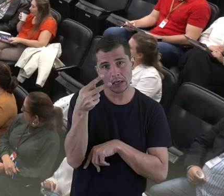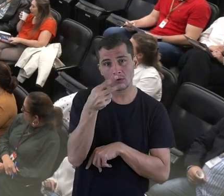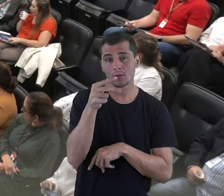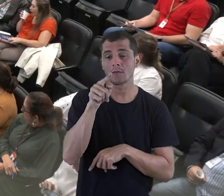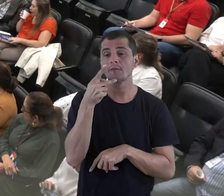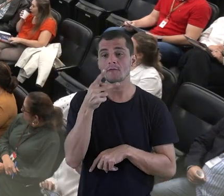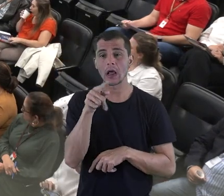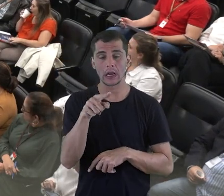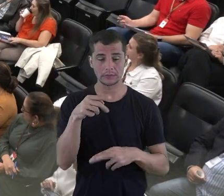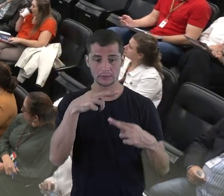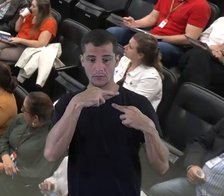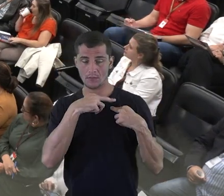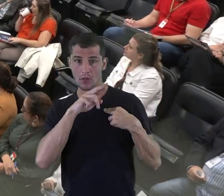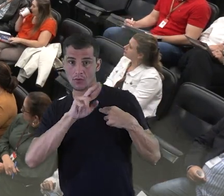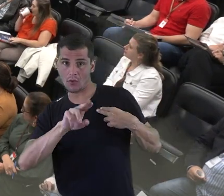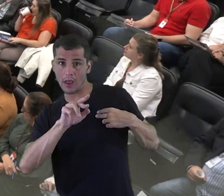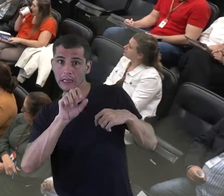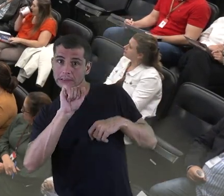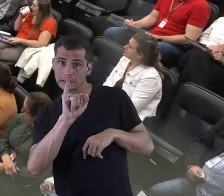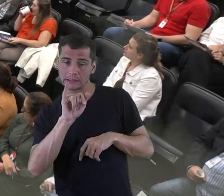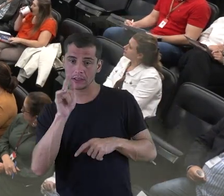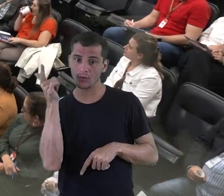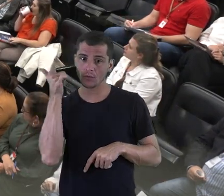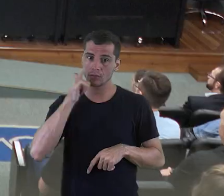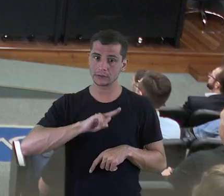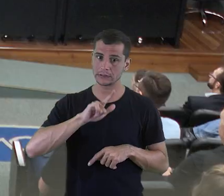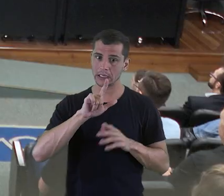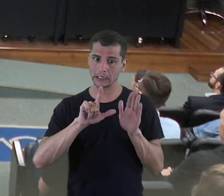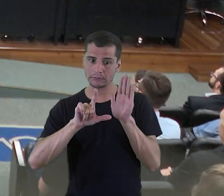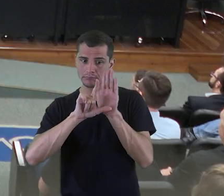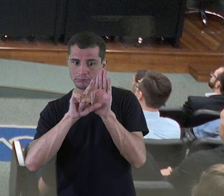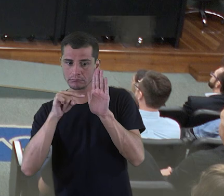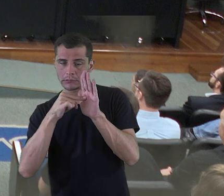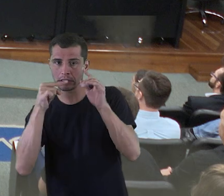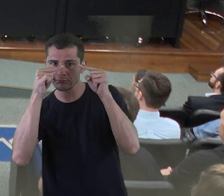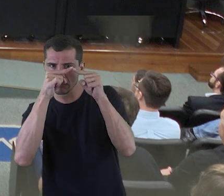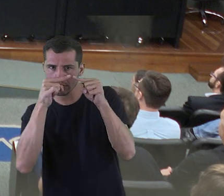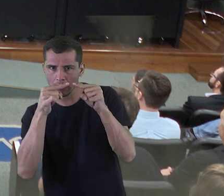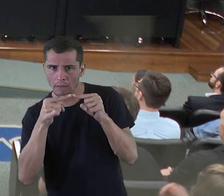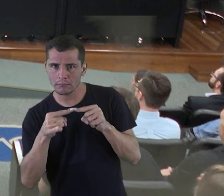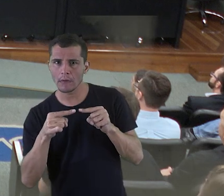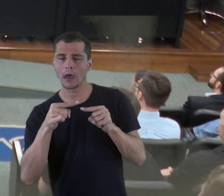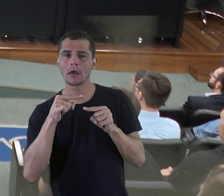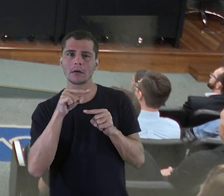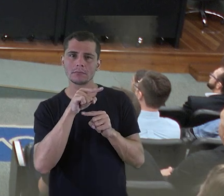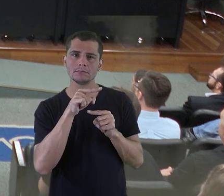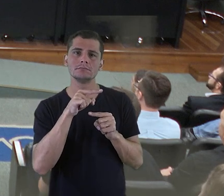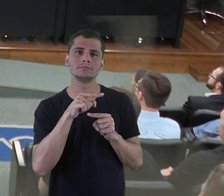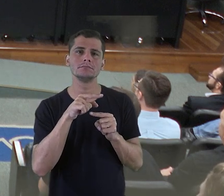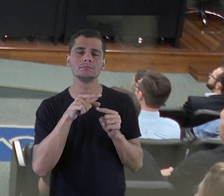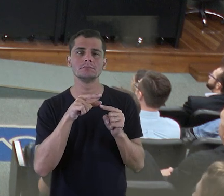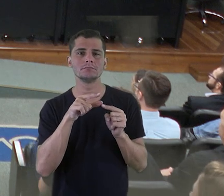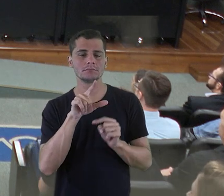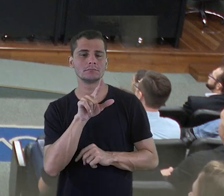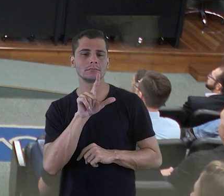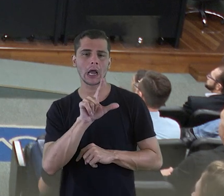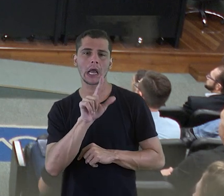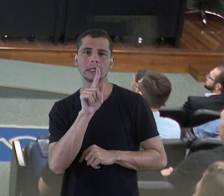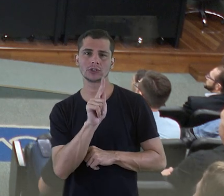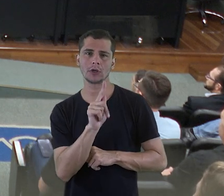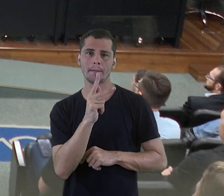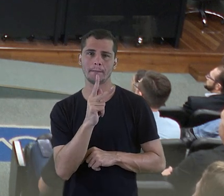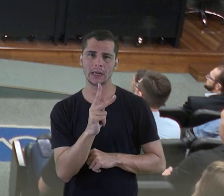portanto não violar a LGPD e o 44 diz como o tratamento será